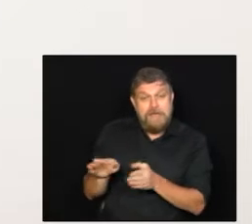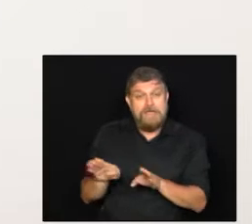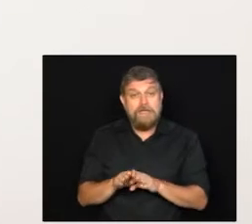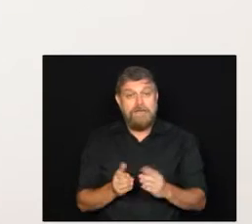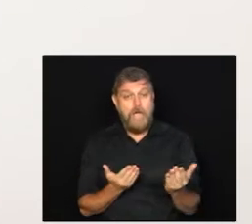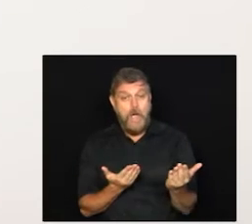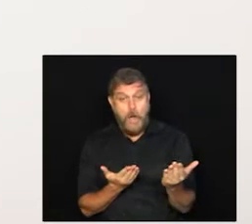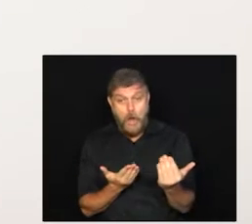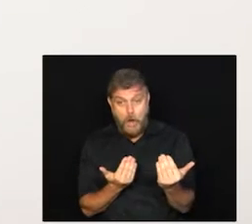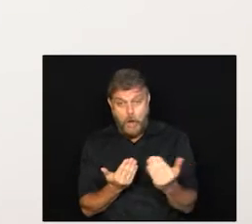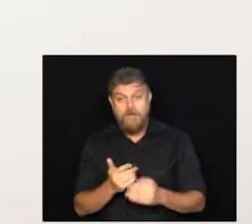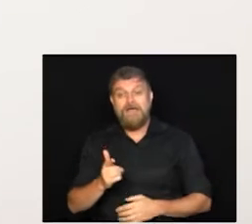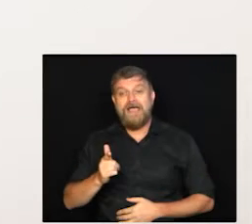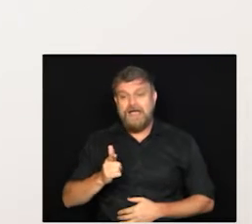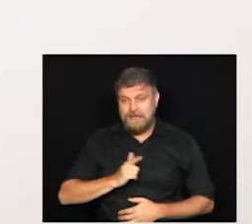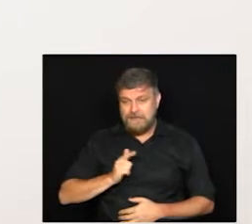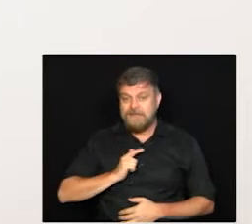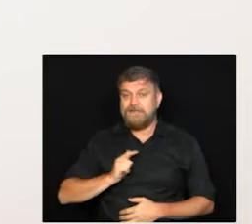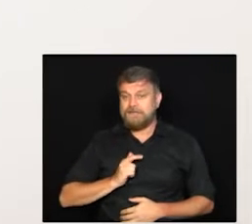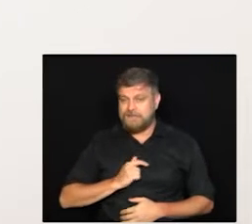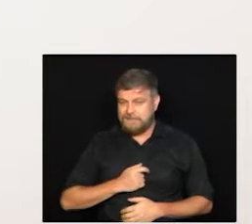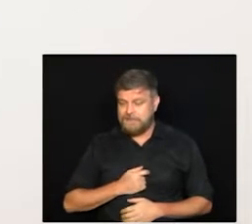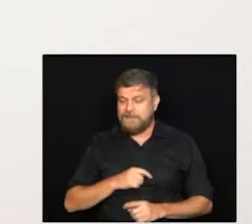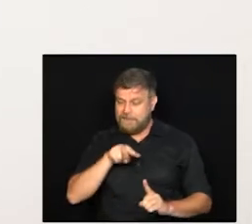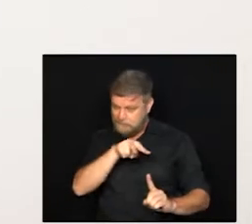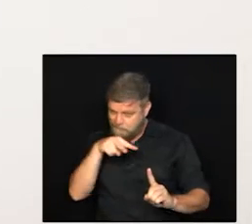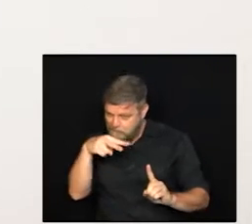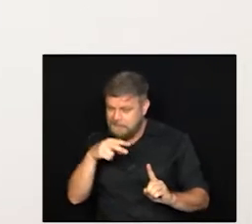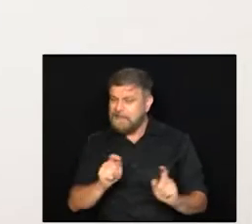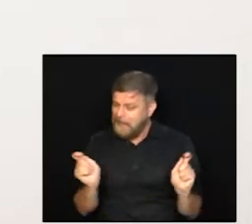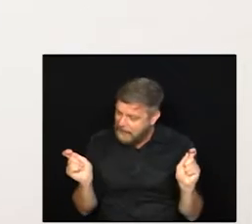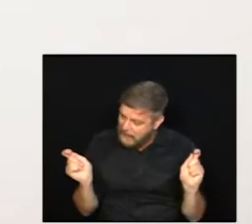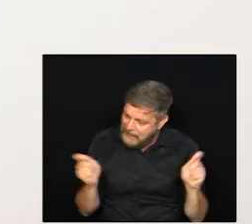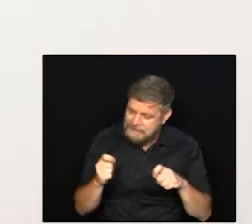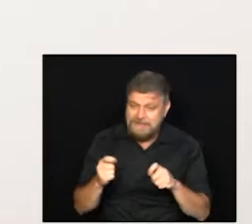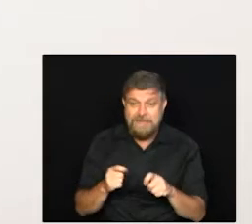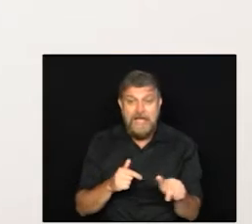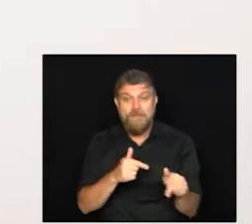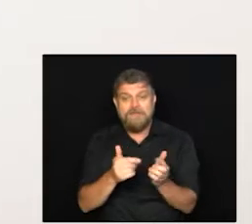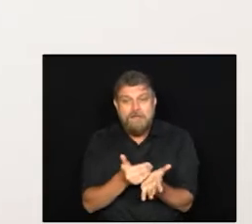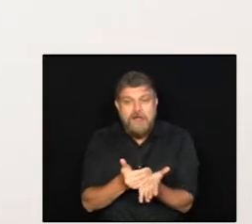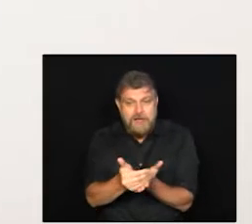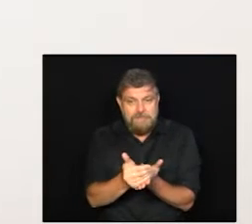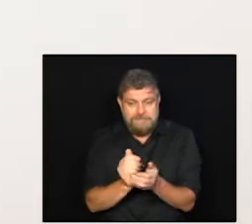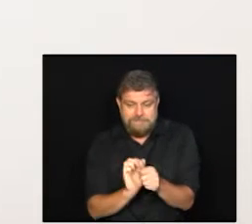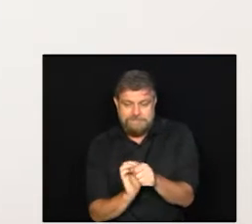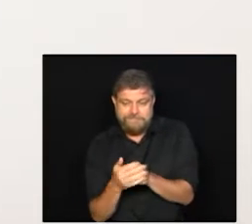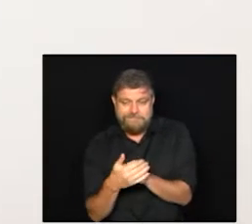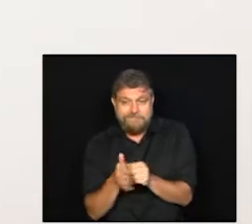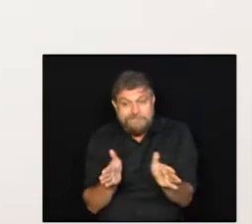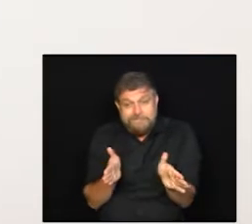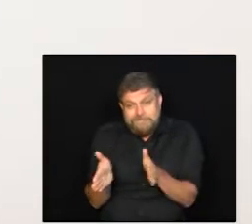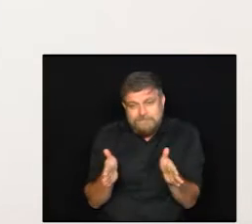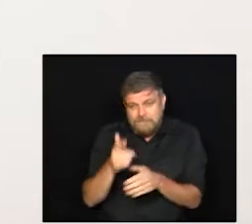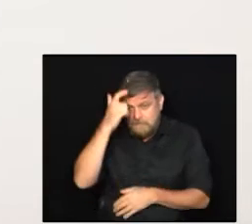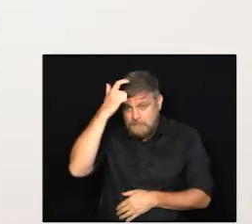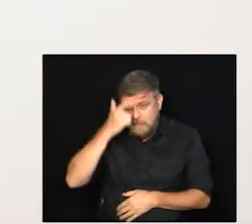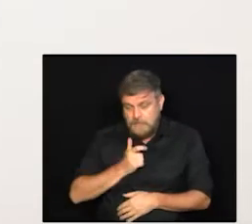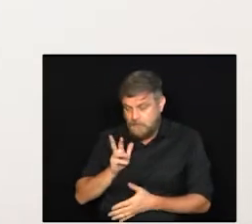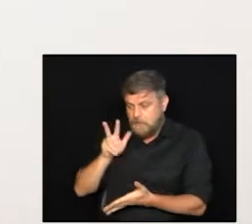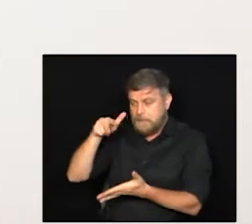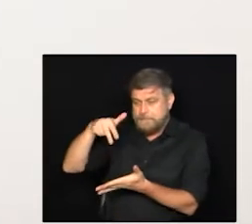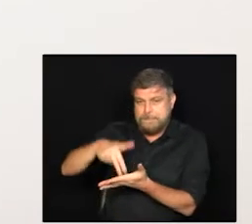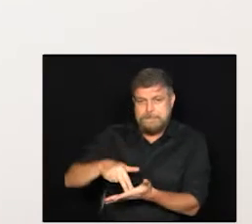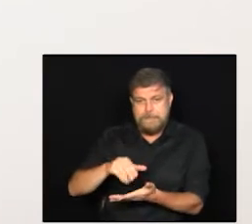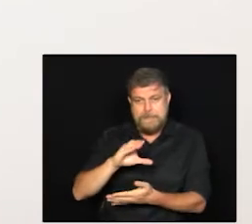de hoje, existe uma luz no fim do túnel. Dá para começar a trabalhar sim em plena pandemia. Por isso eu estou aqui hoje no